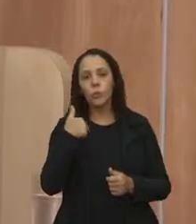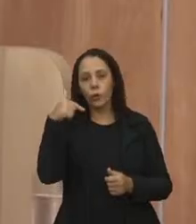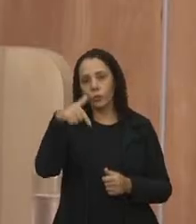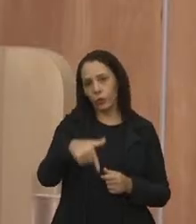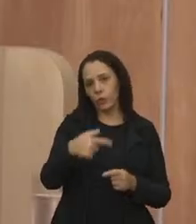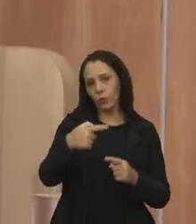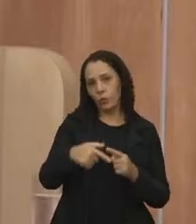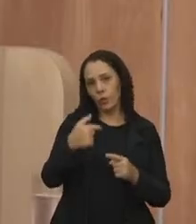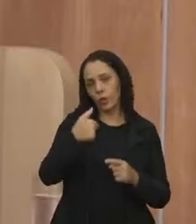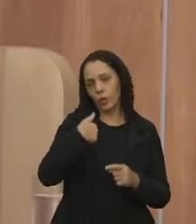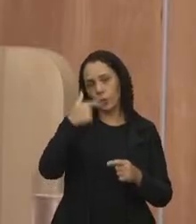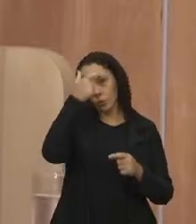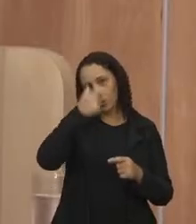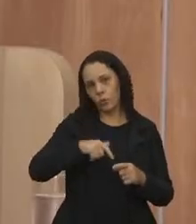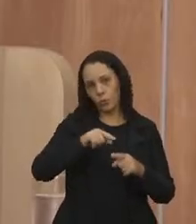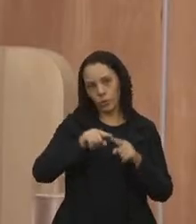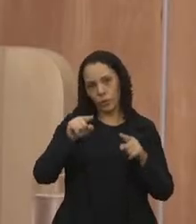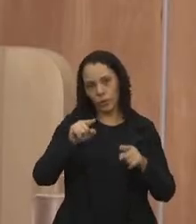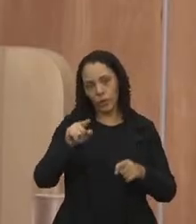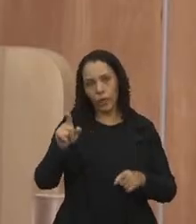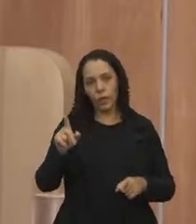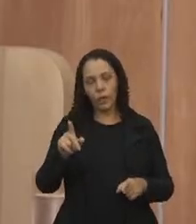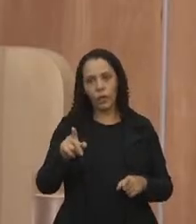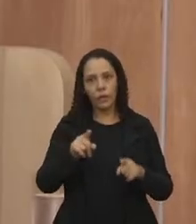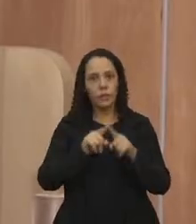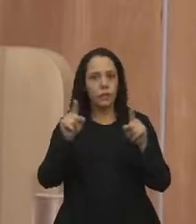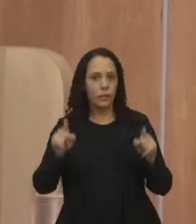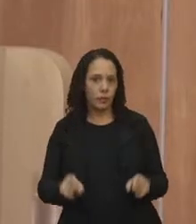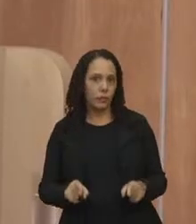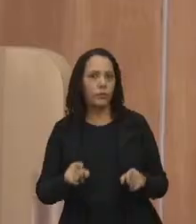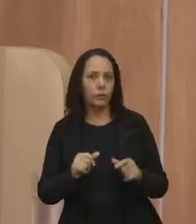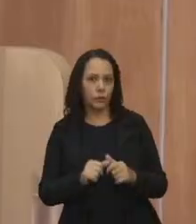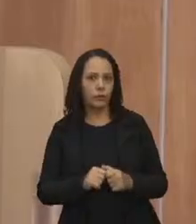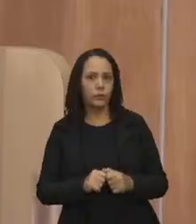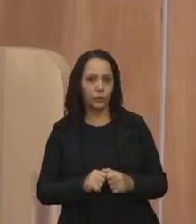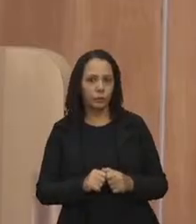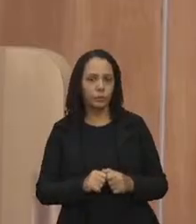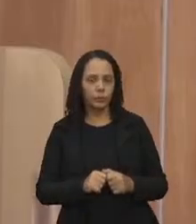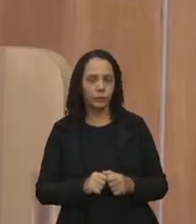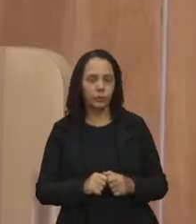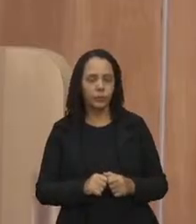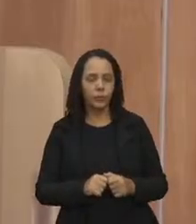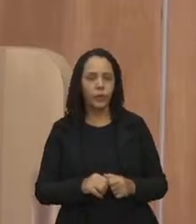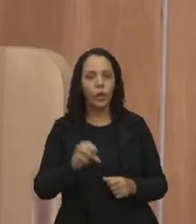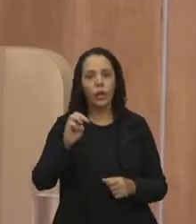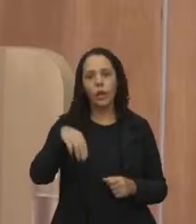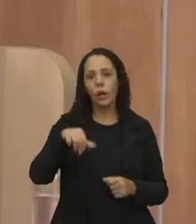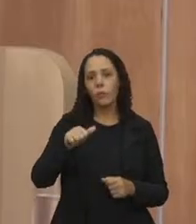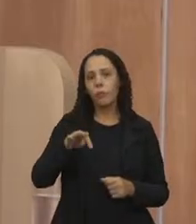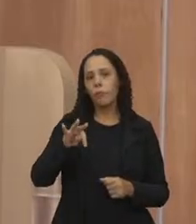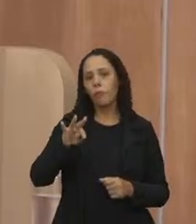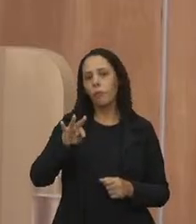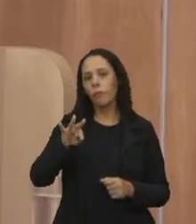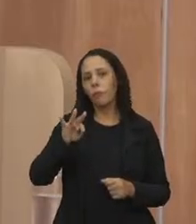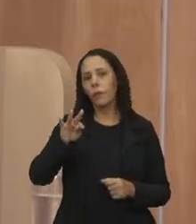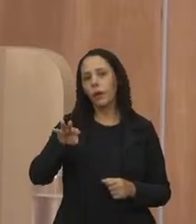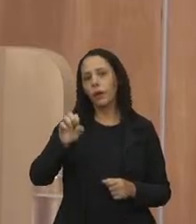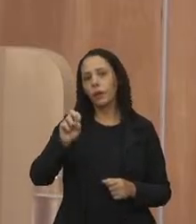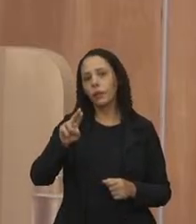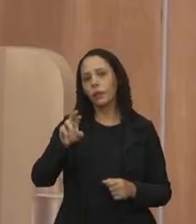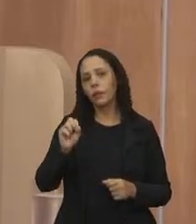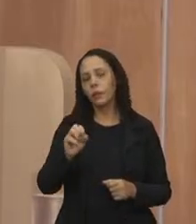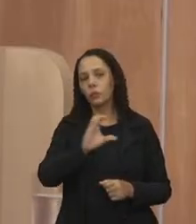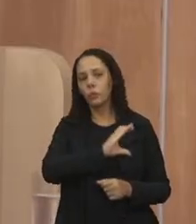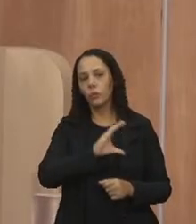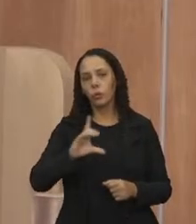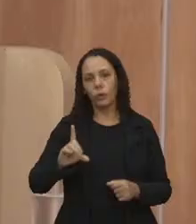disso, né? Parece que teve uma confusão, mas não é, não. Matheus, professor, coordenador, diretor